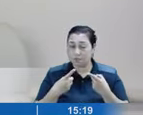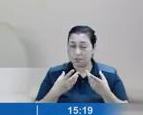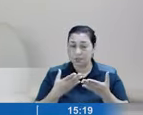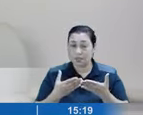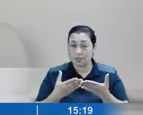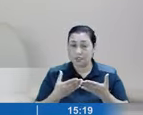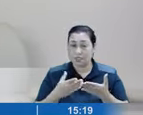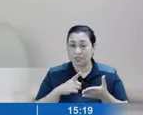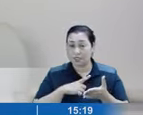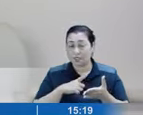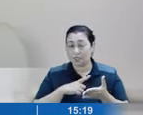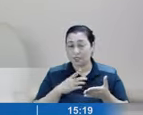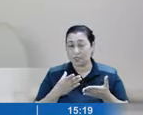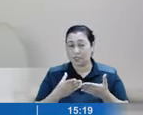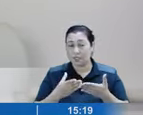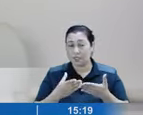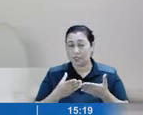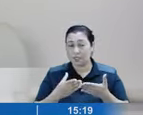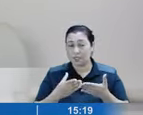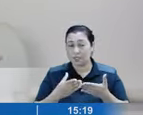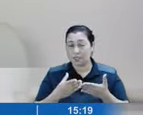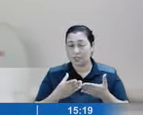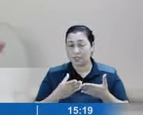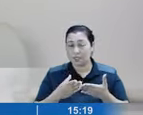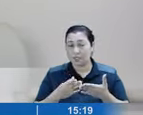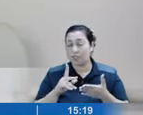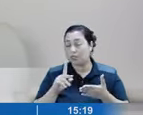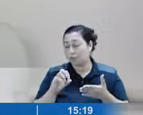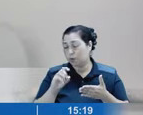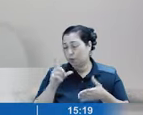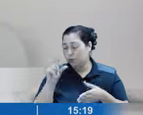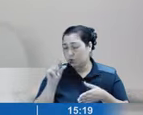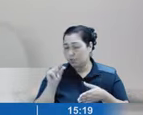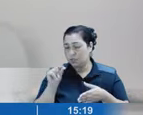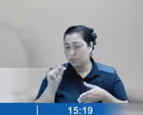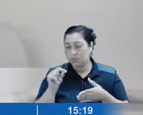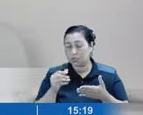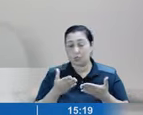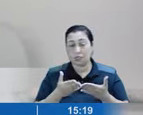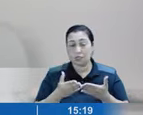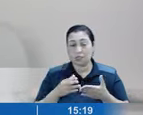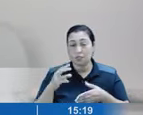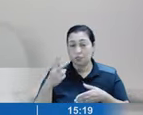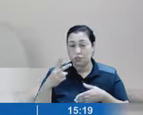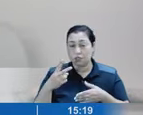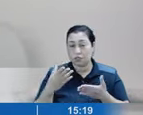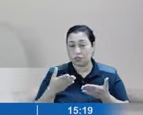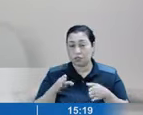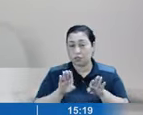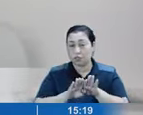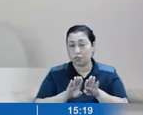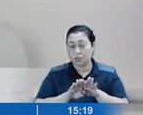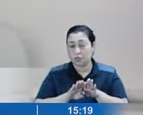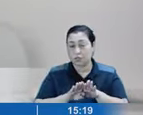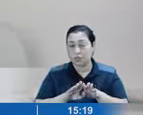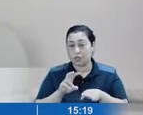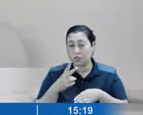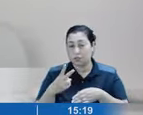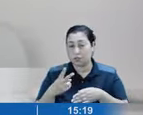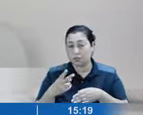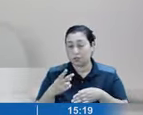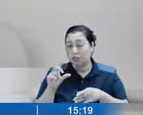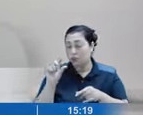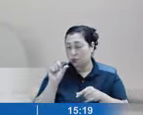E eu tinha um pólipo adenomatoso pequeno na primeira, né? E a segunda também tinha mais 2, né?